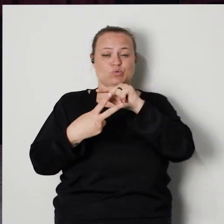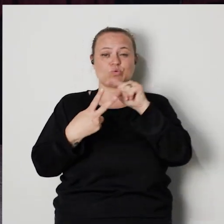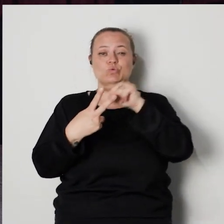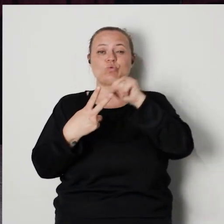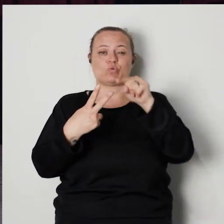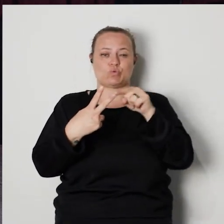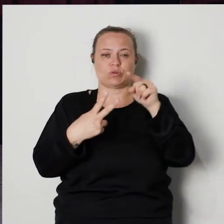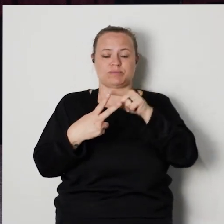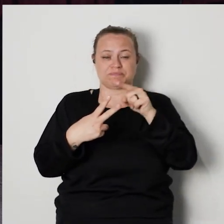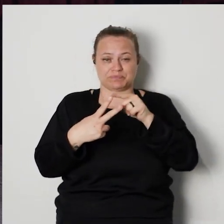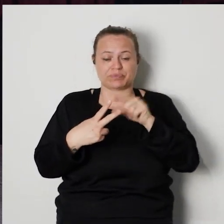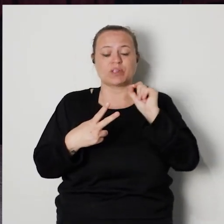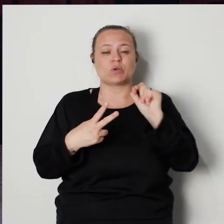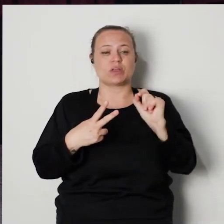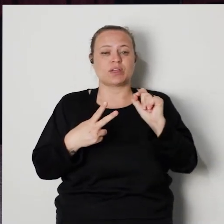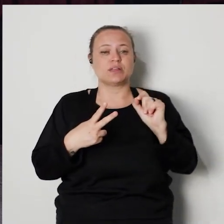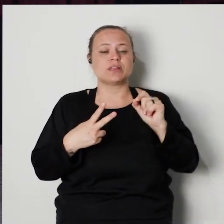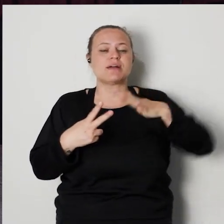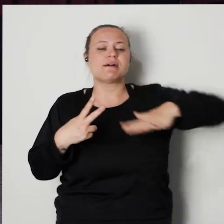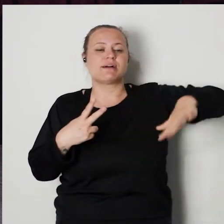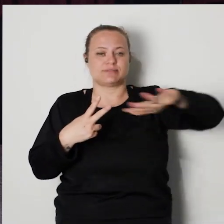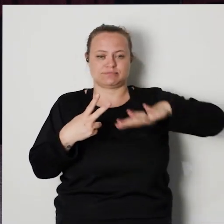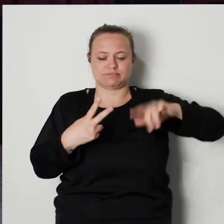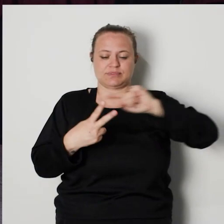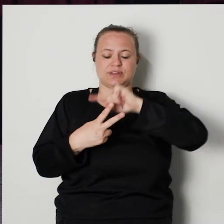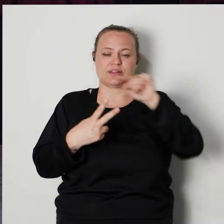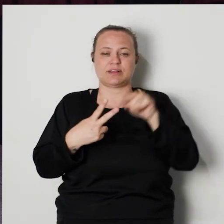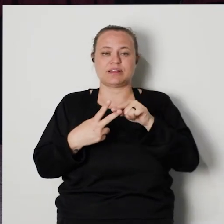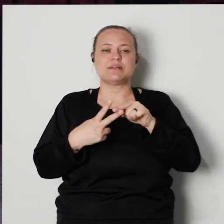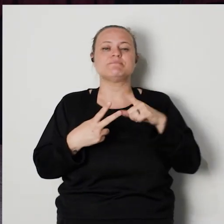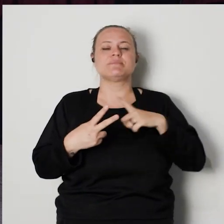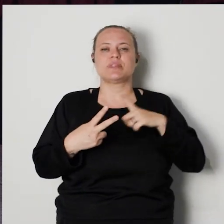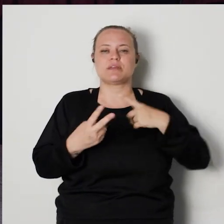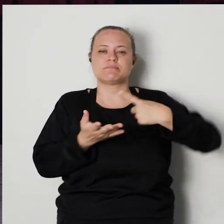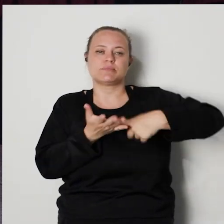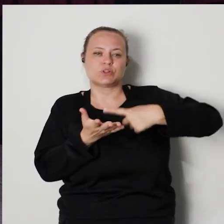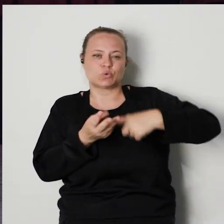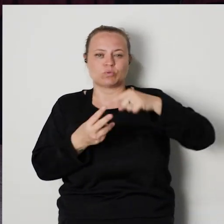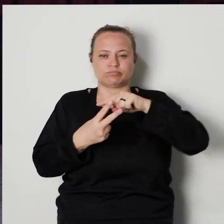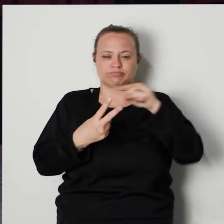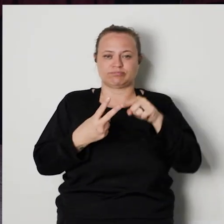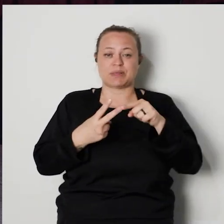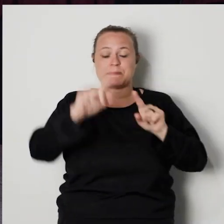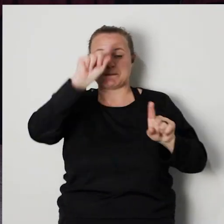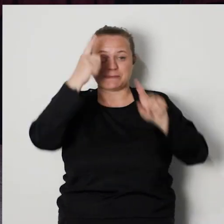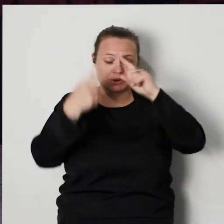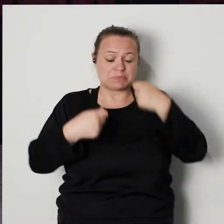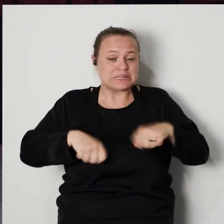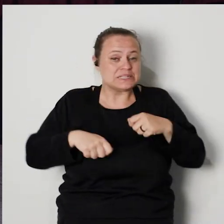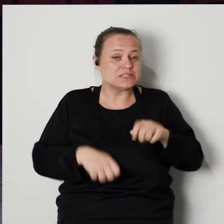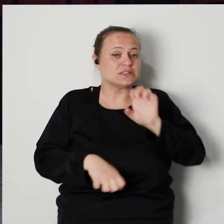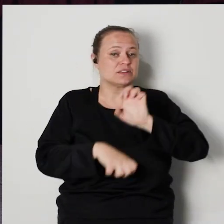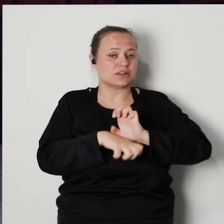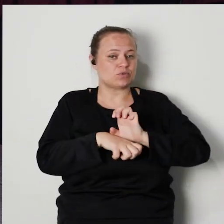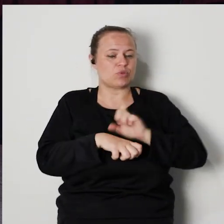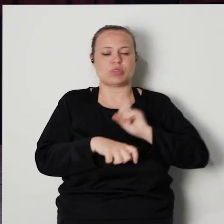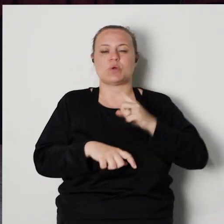de planos que facilitasse, viabilizasse, que tivesse 2 questões fundamentais que a gente dizia,